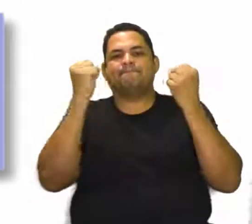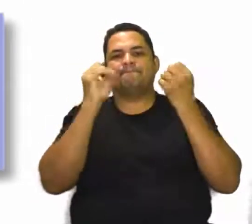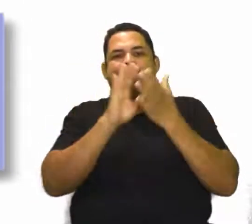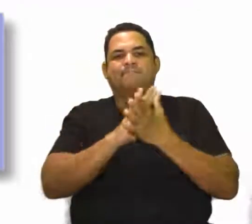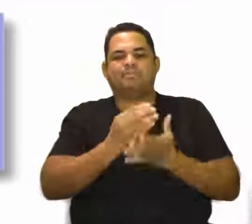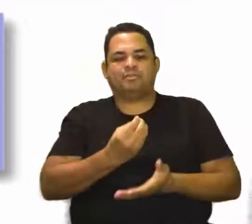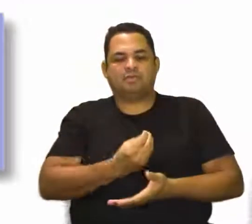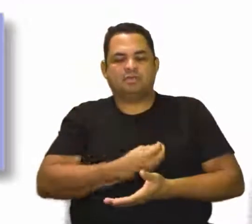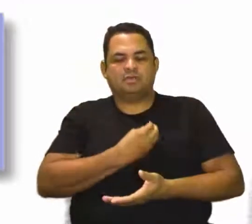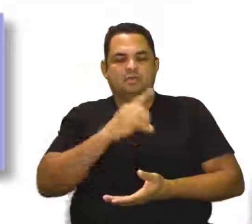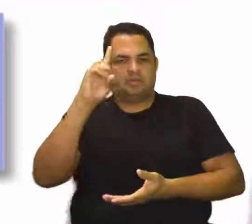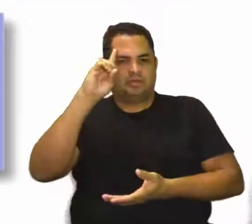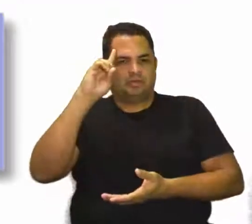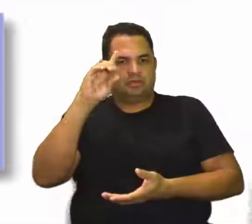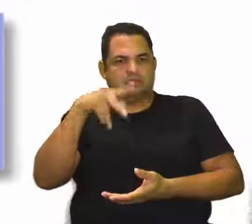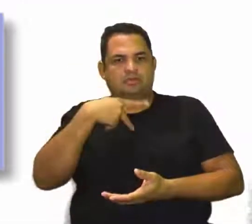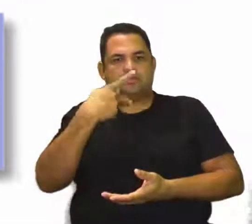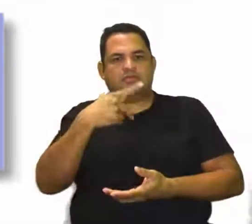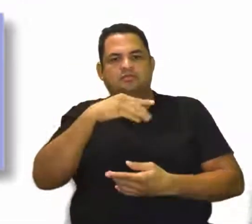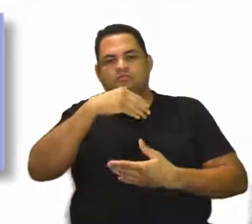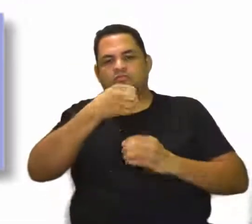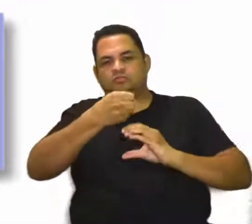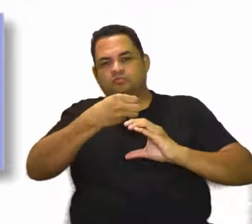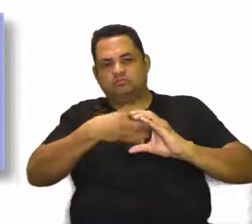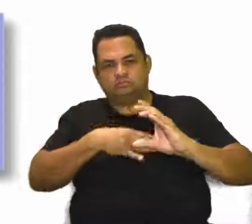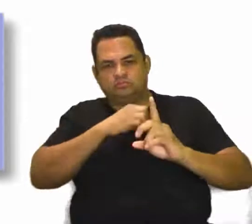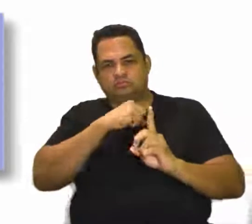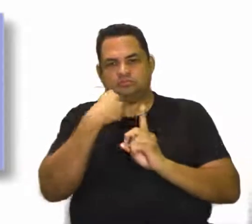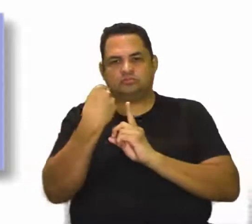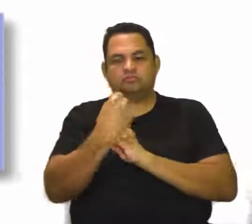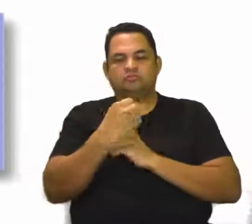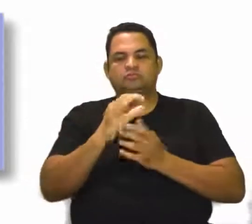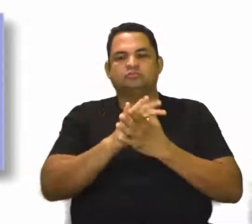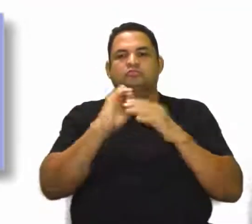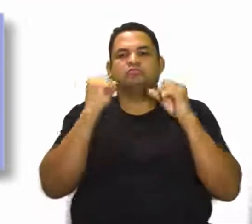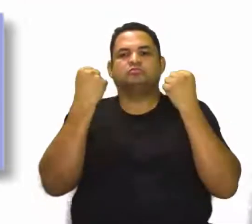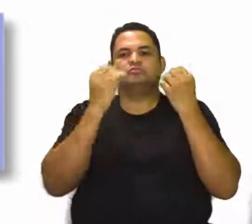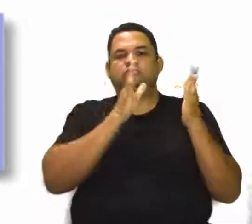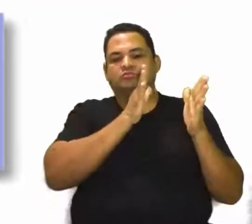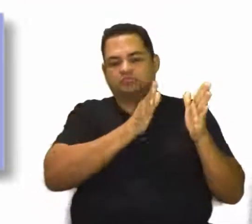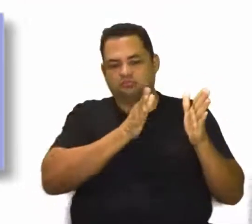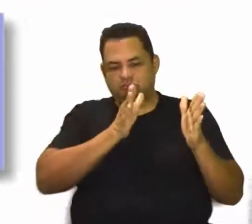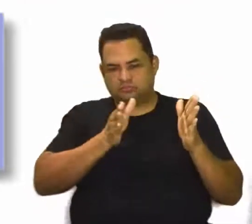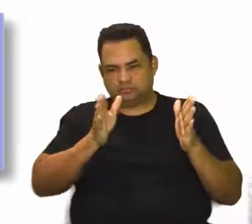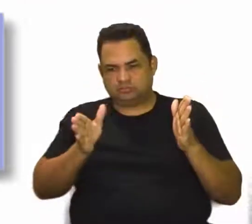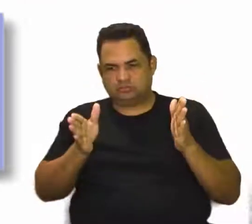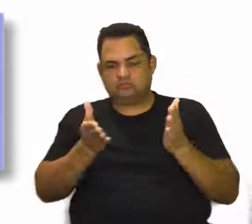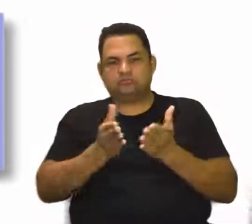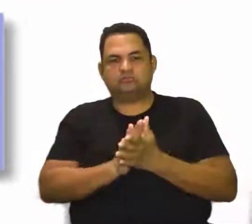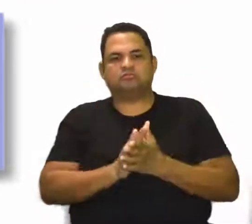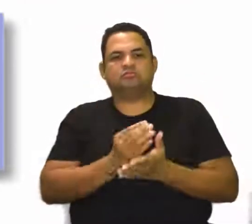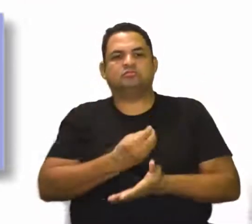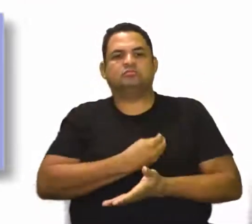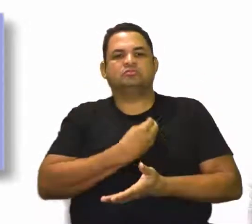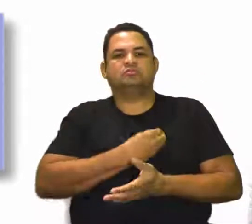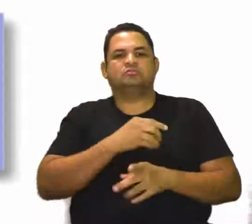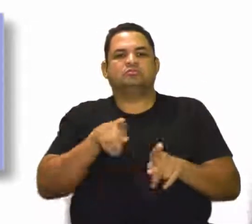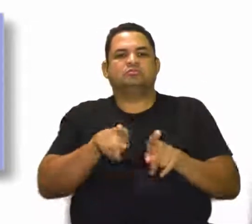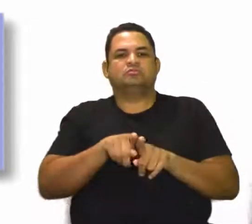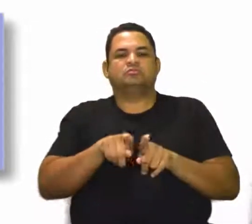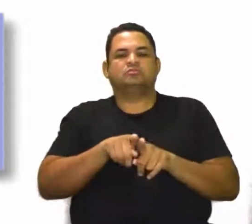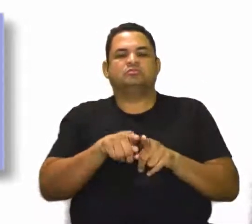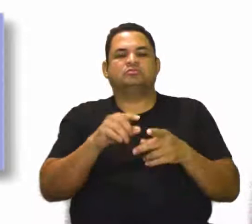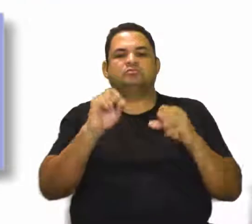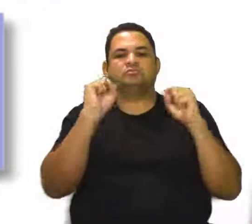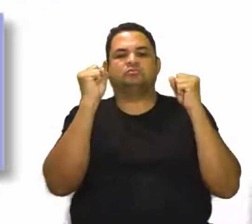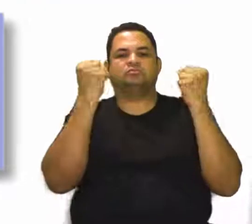diária. Também mencionaremos aí a função social da atividade física nas fases da vida. Também vem